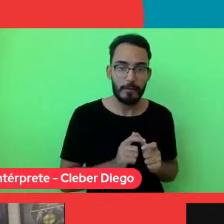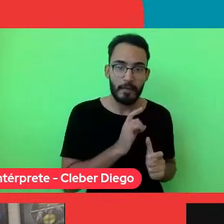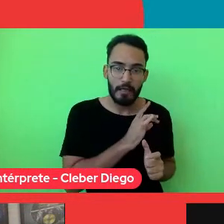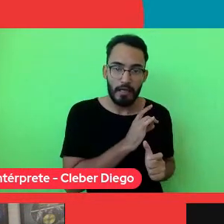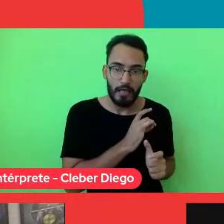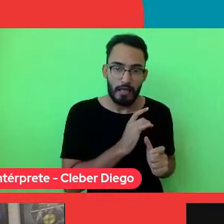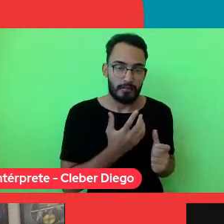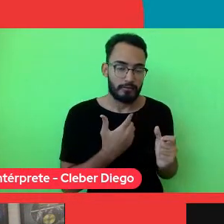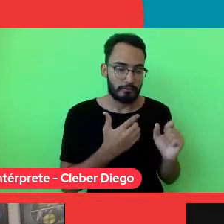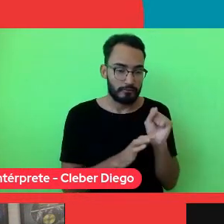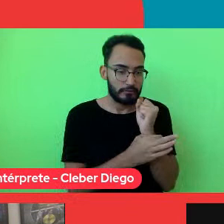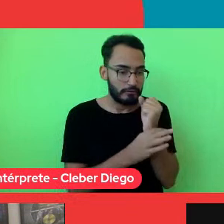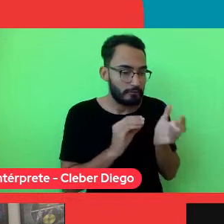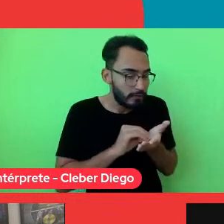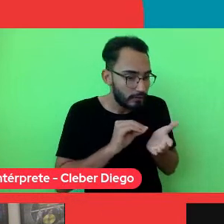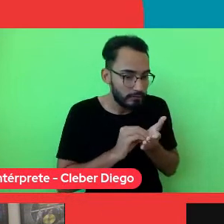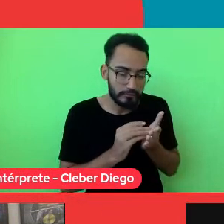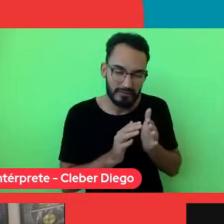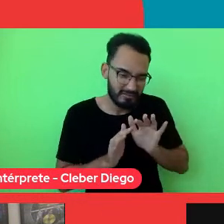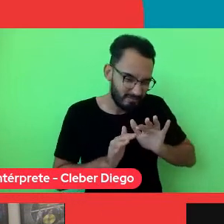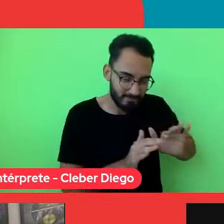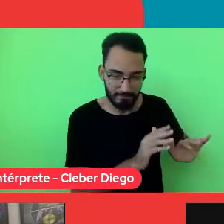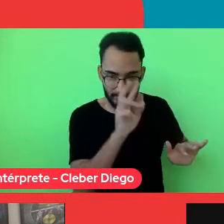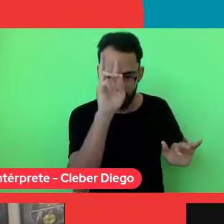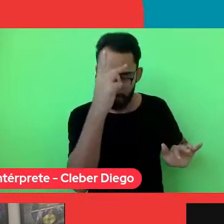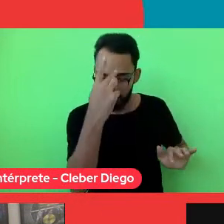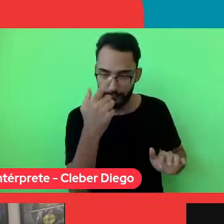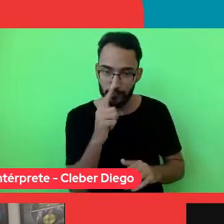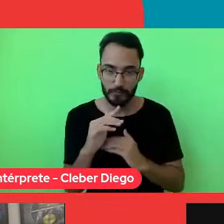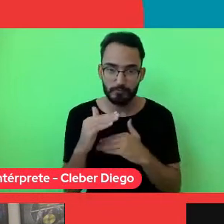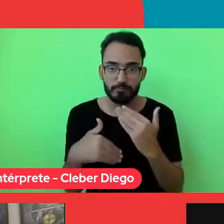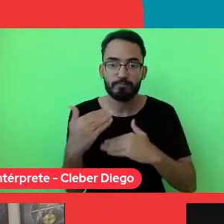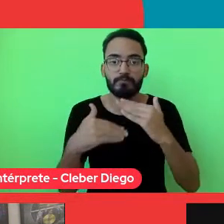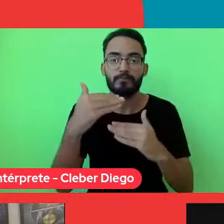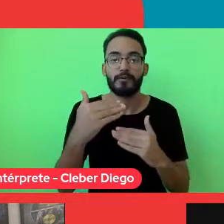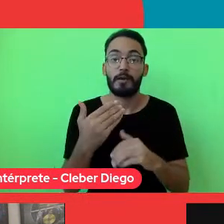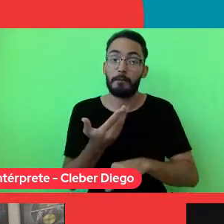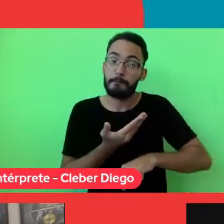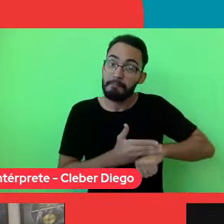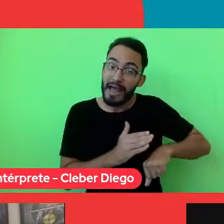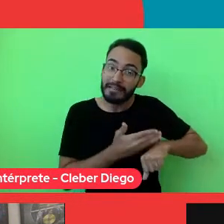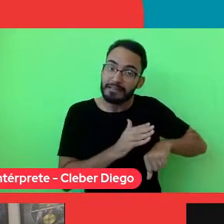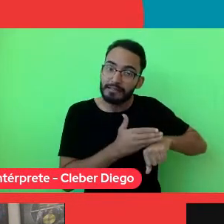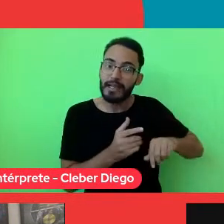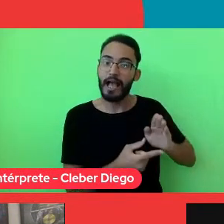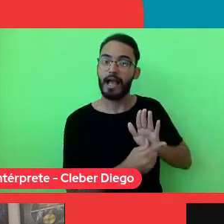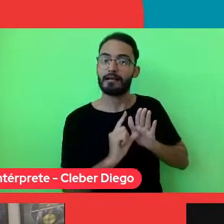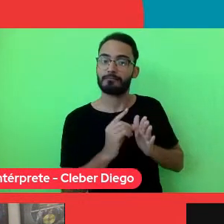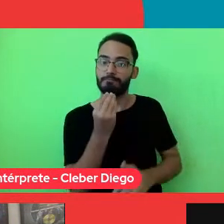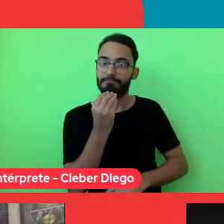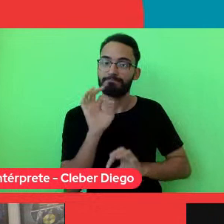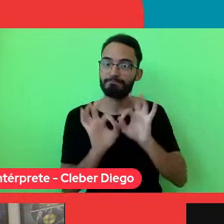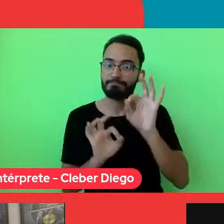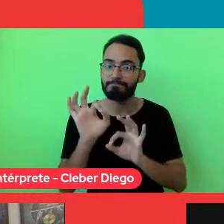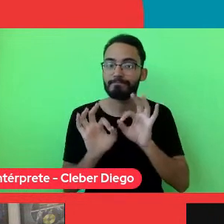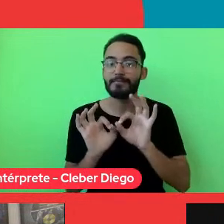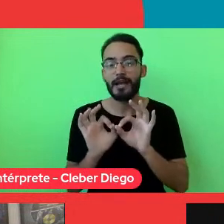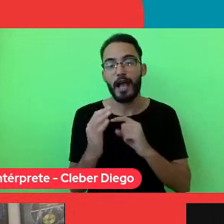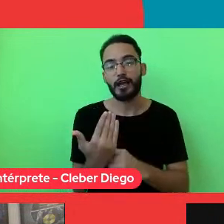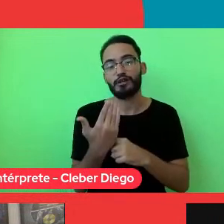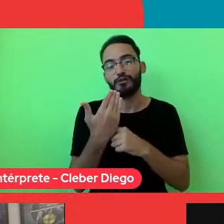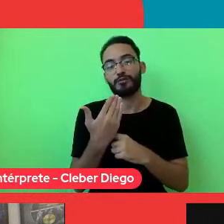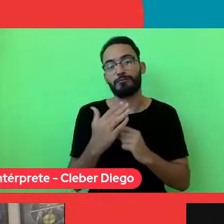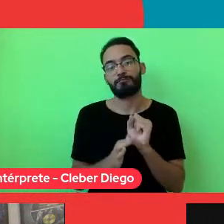e contar com essas pessoas, poder praticar antes de realmente estar na posição, me ajudaram a ter